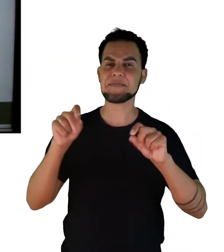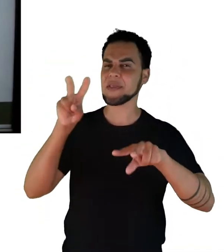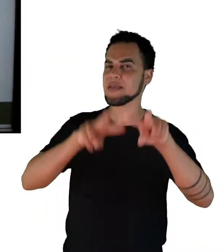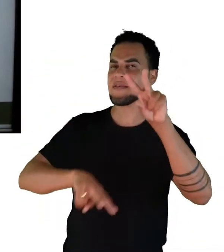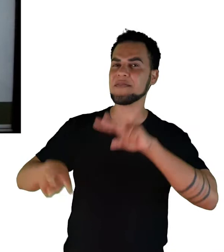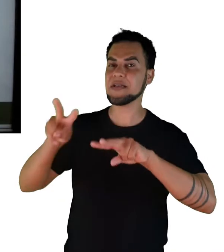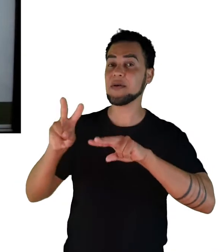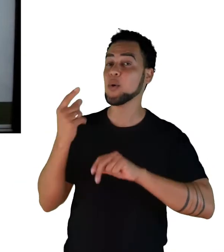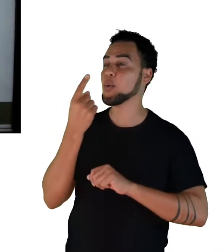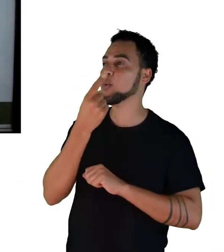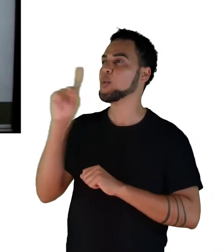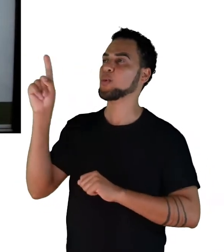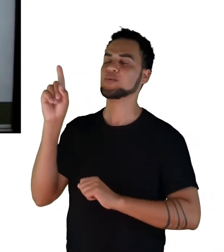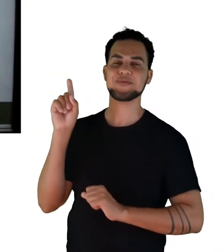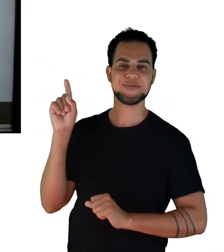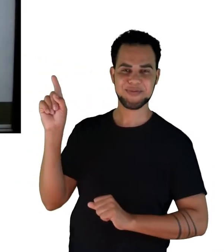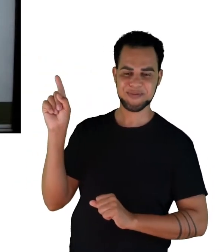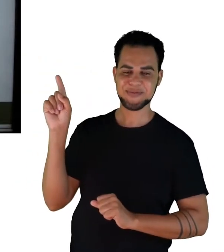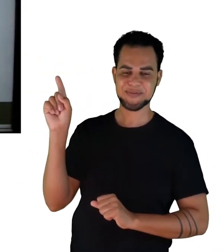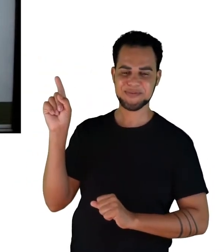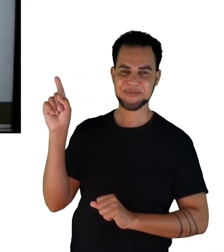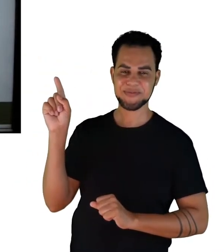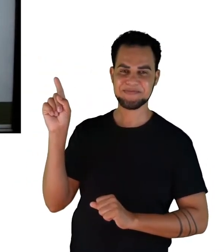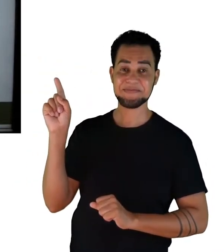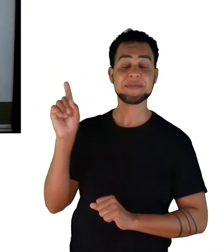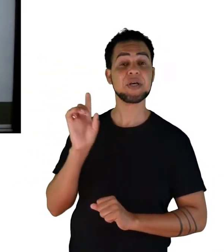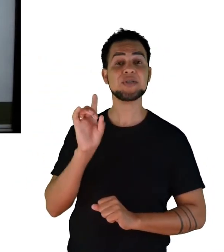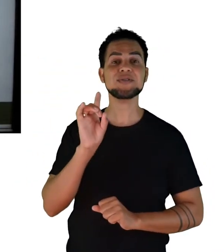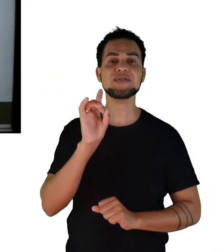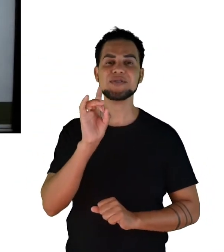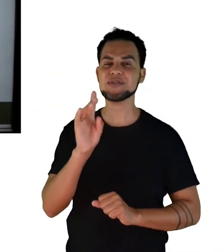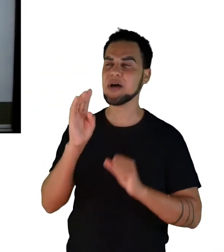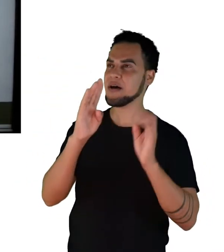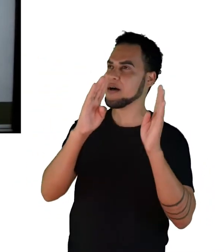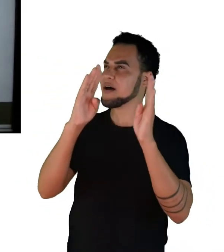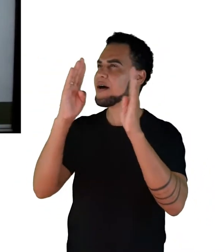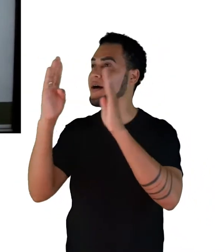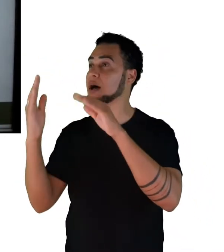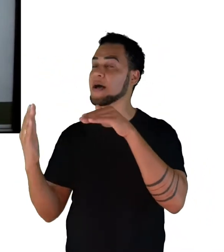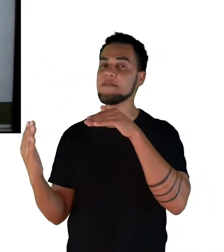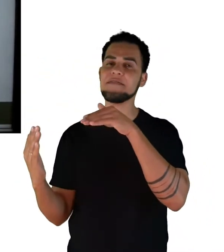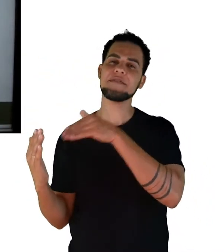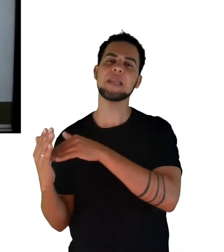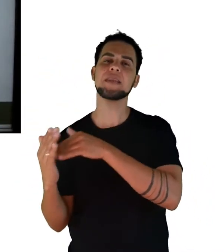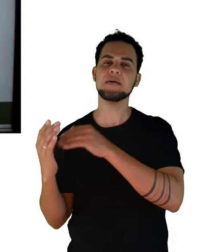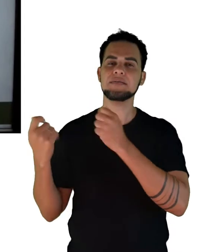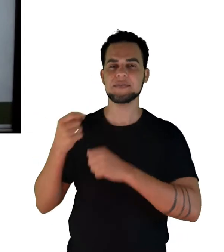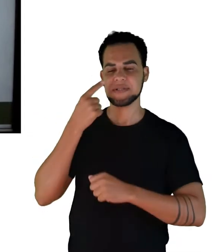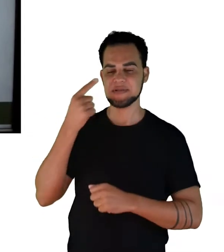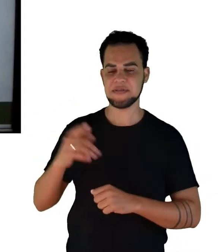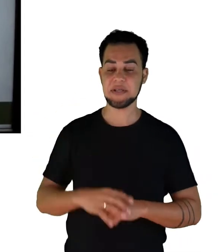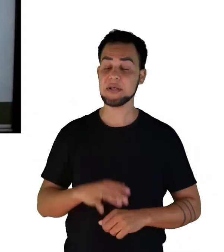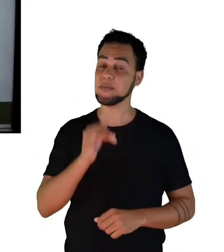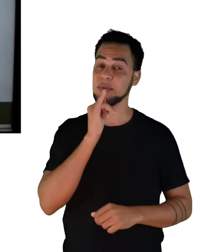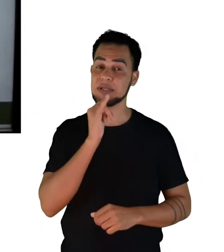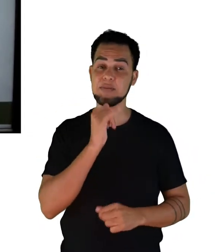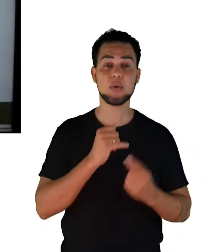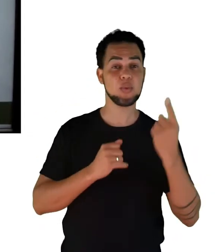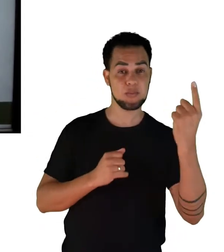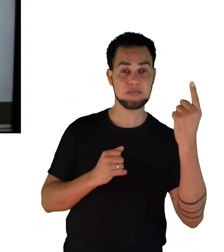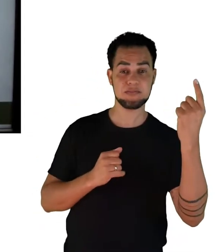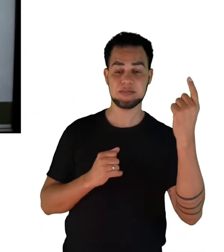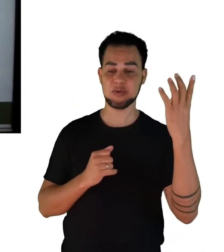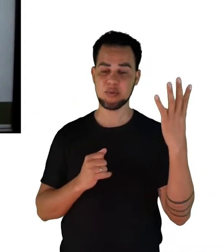o último, a posição mais extrema onde está Pedro ou Marineide. Por exemplo, se eu começo 1 e